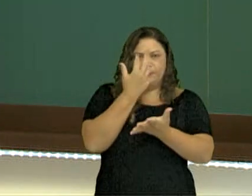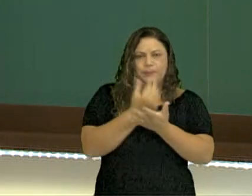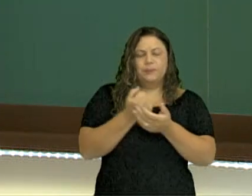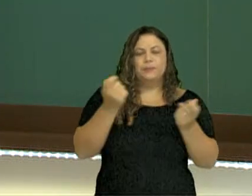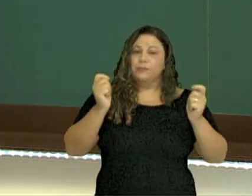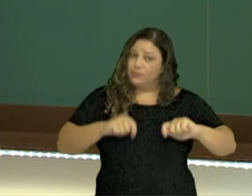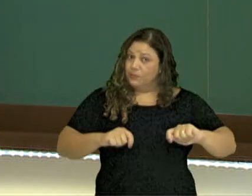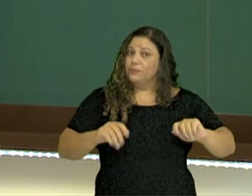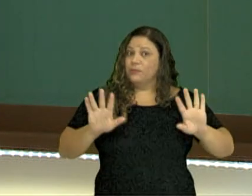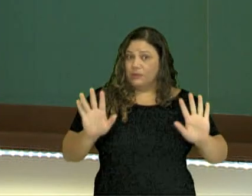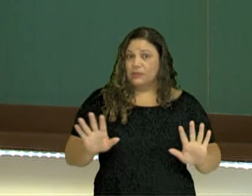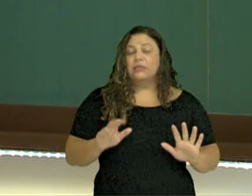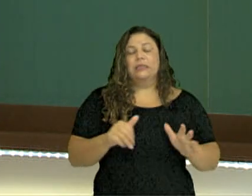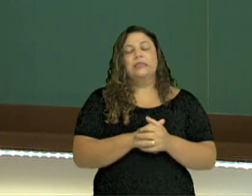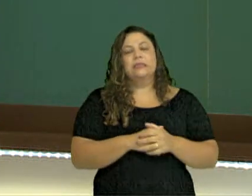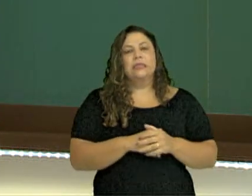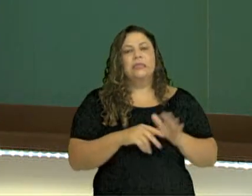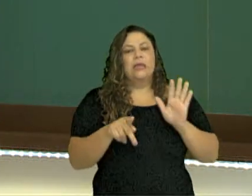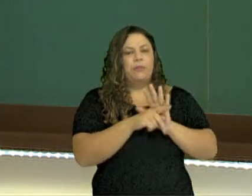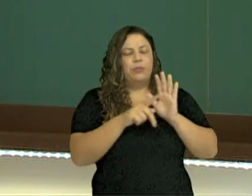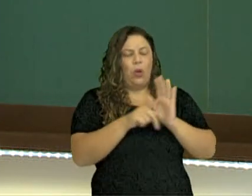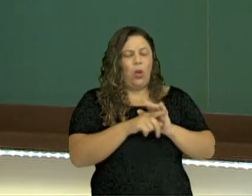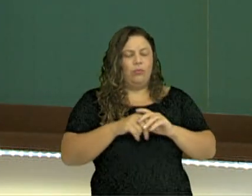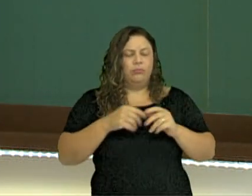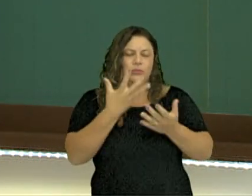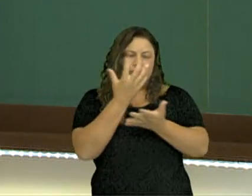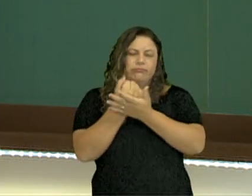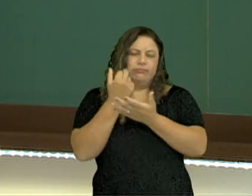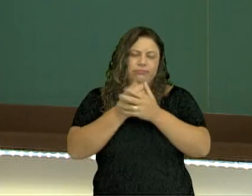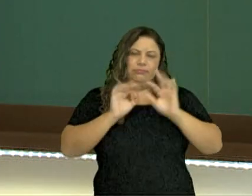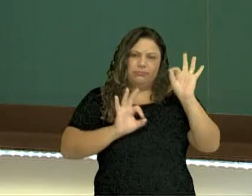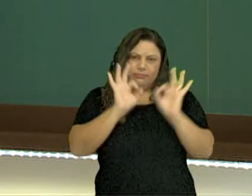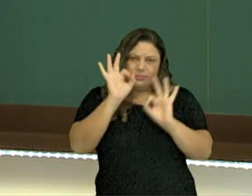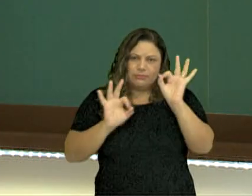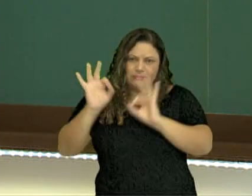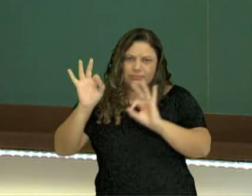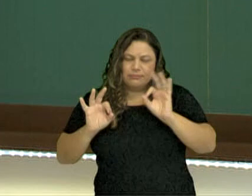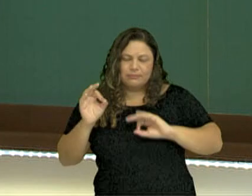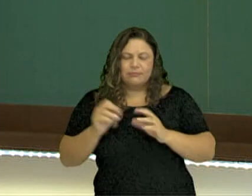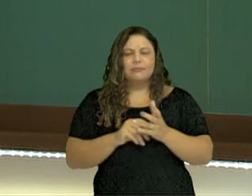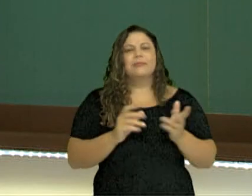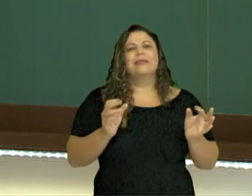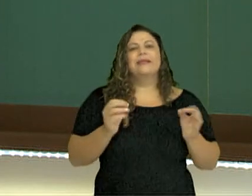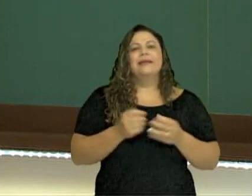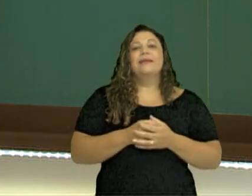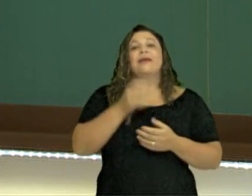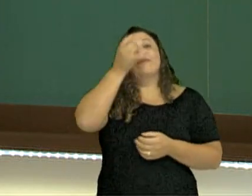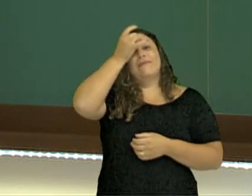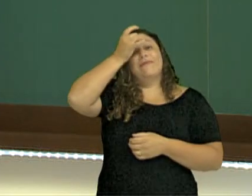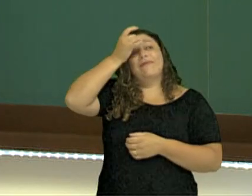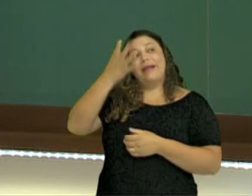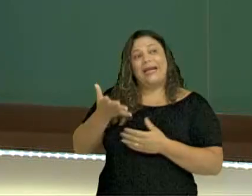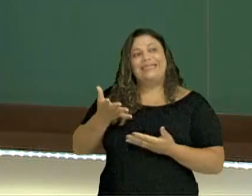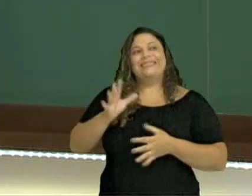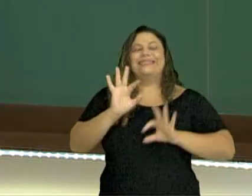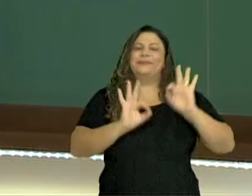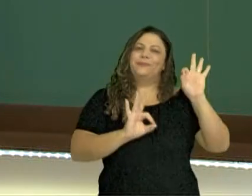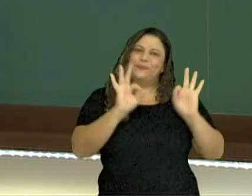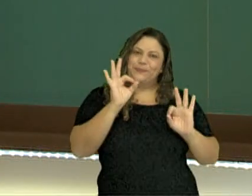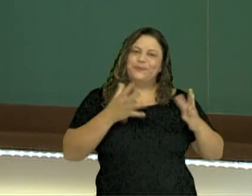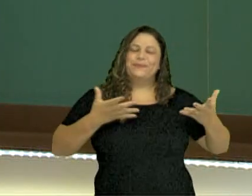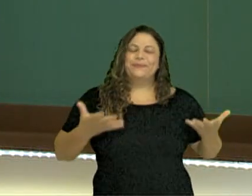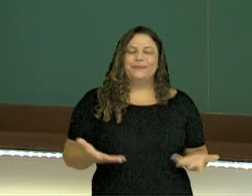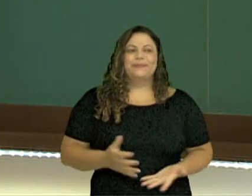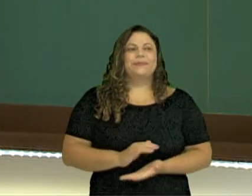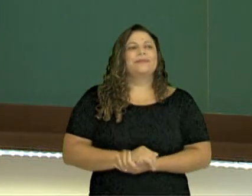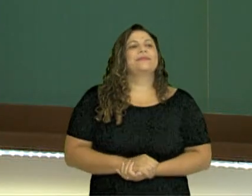ser do própria plataforma que a gente está utilizando hoje em dia. Usar uma planilha facilita também bastante o nosso